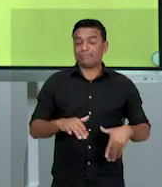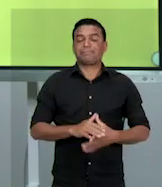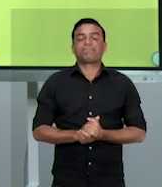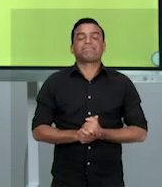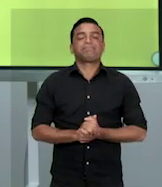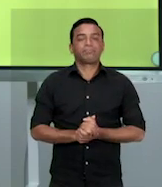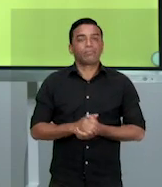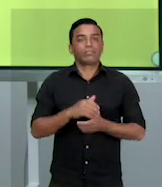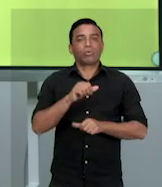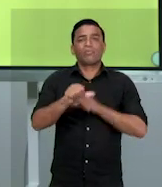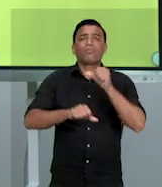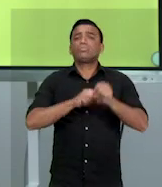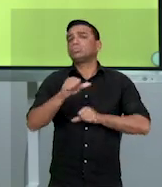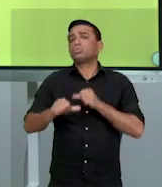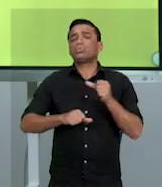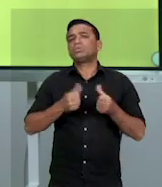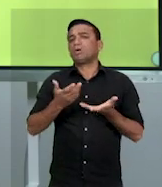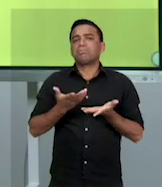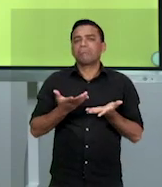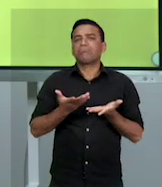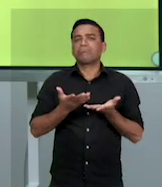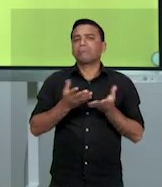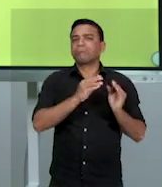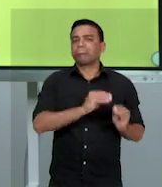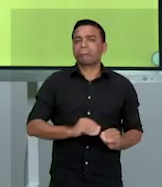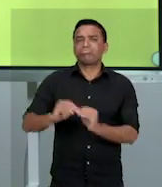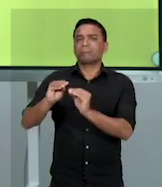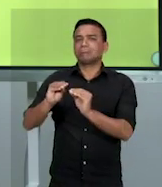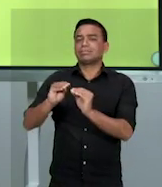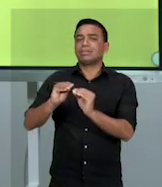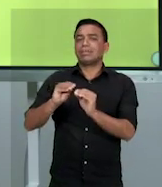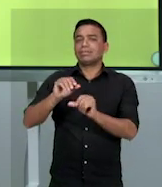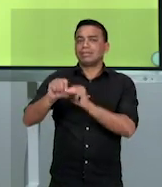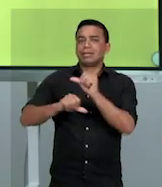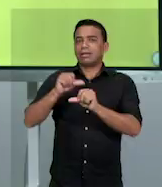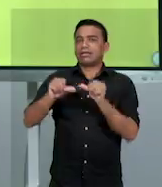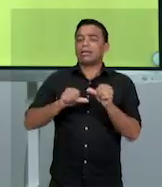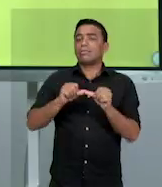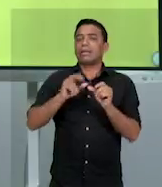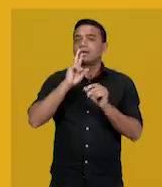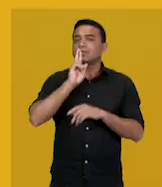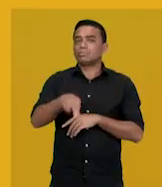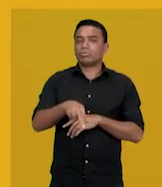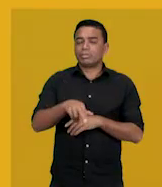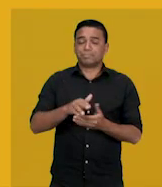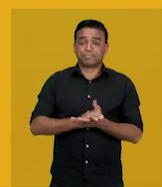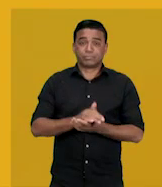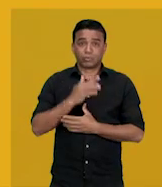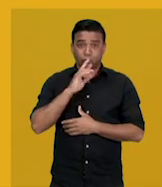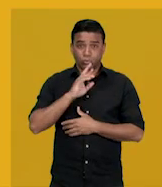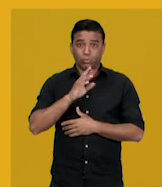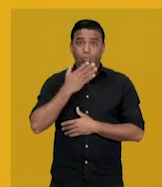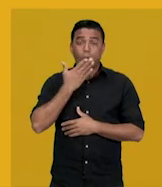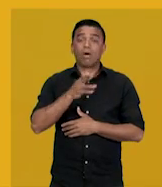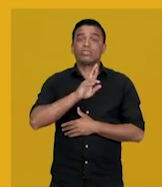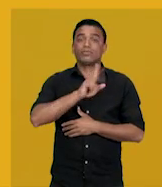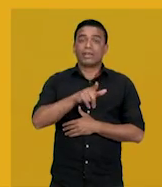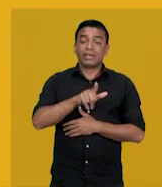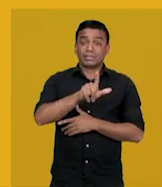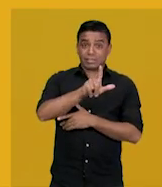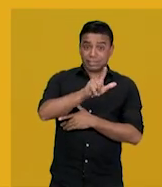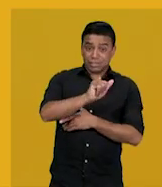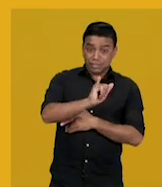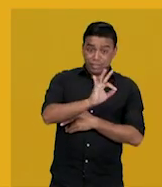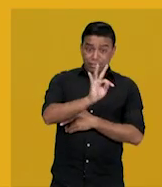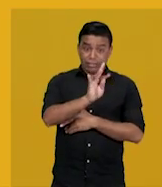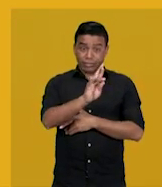vou transformar para responder o exercício? Qual é a diferença entre o consumo de água em